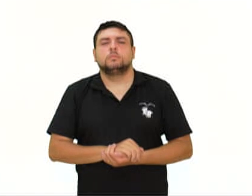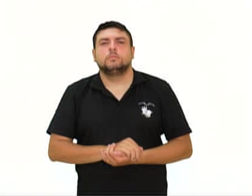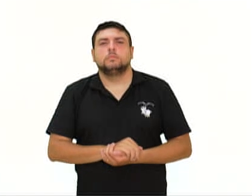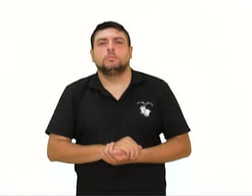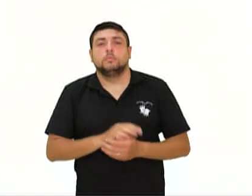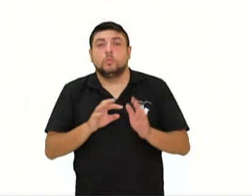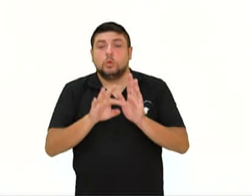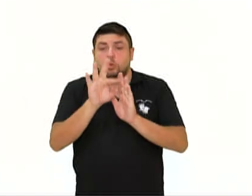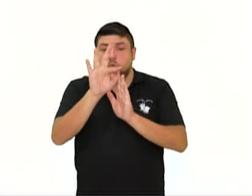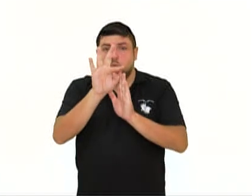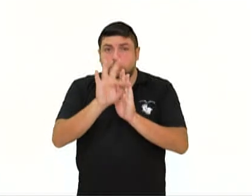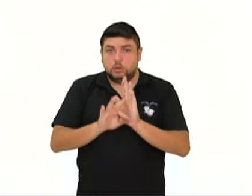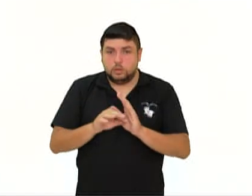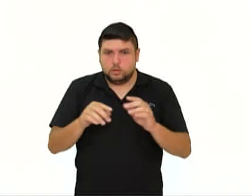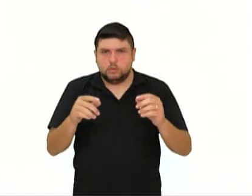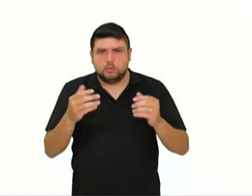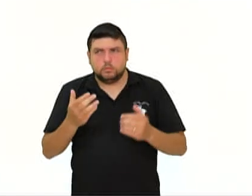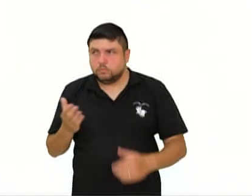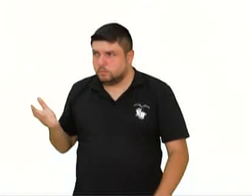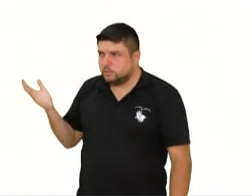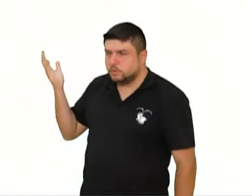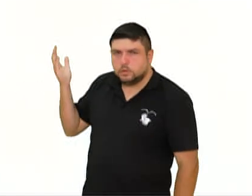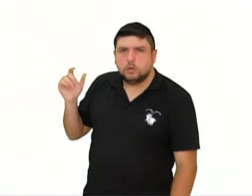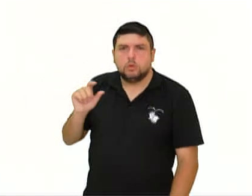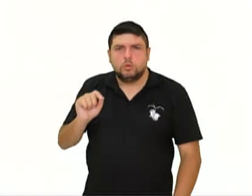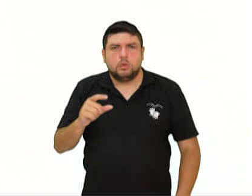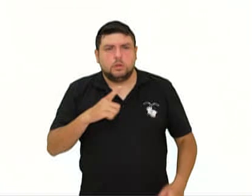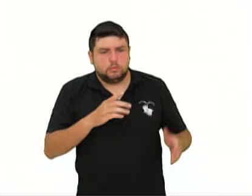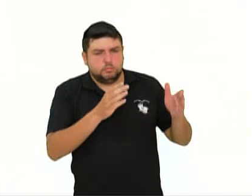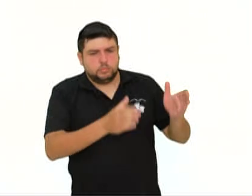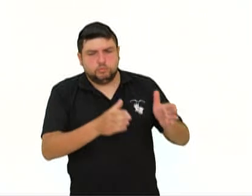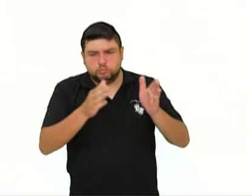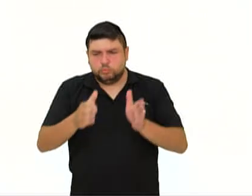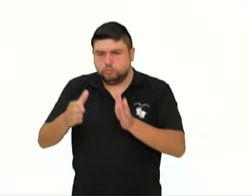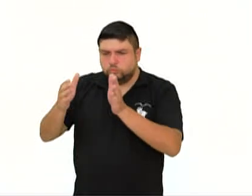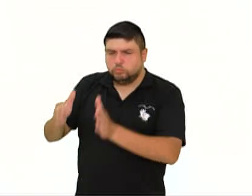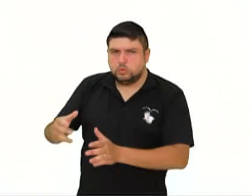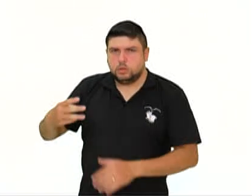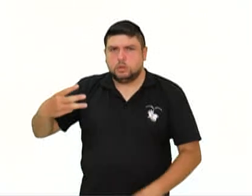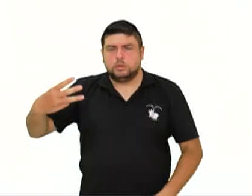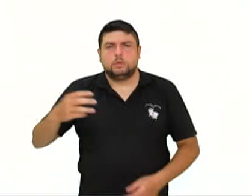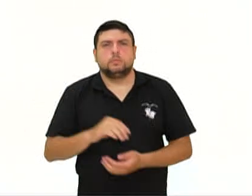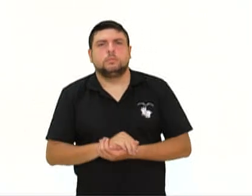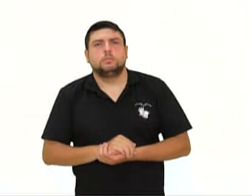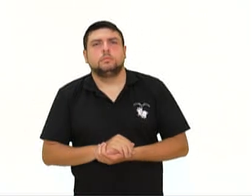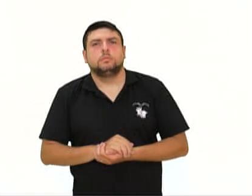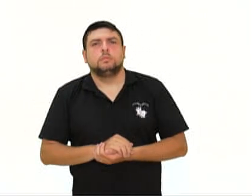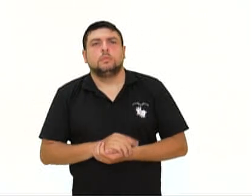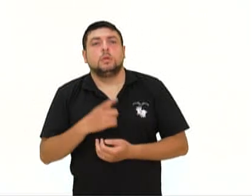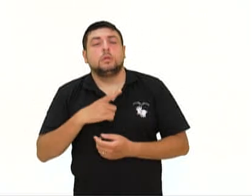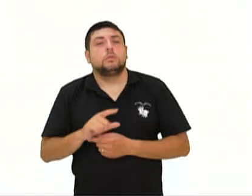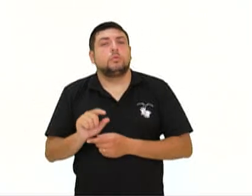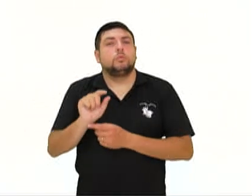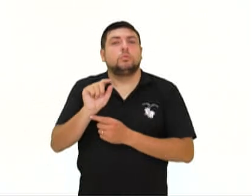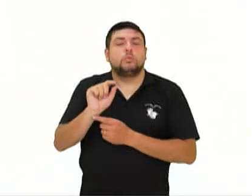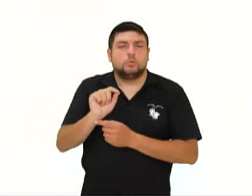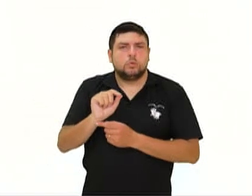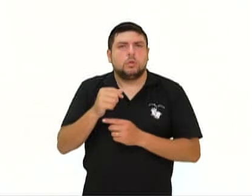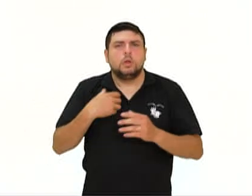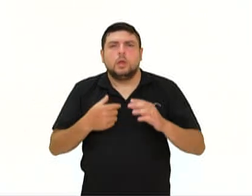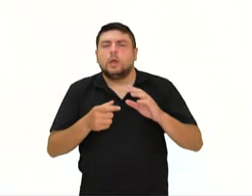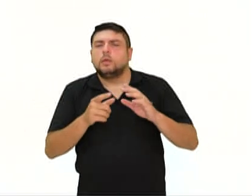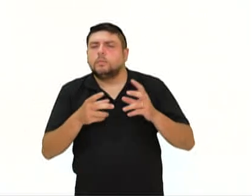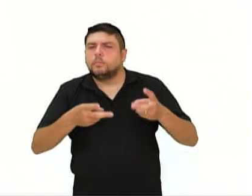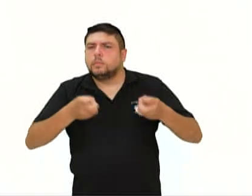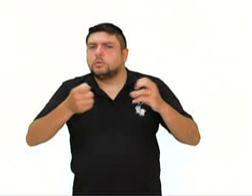abaixo pertence ao primeiro ato dos 3 que compõem a peça. Ele contém traços que nos permitem situar e caracterizar a